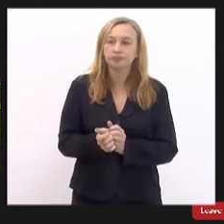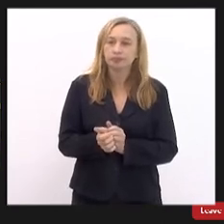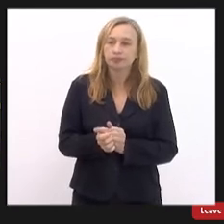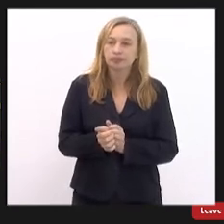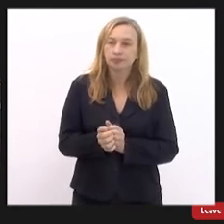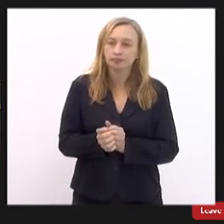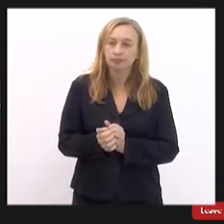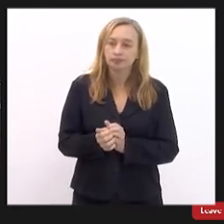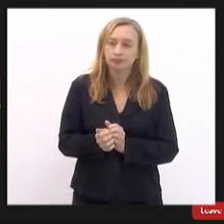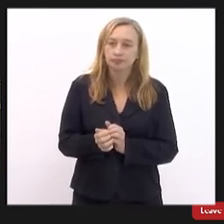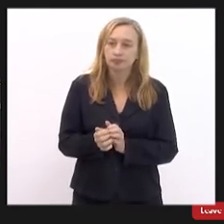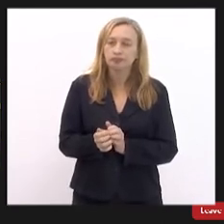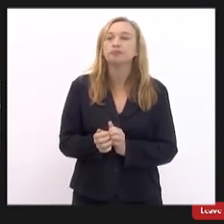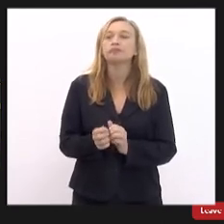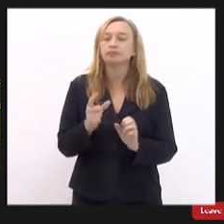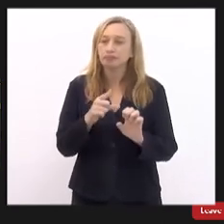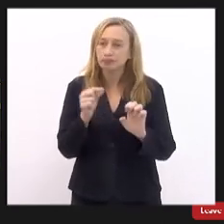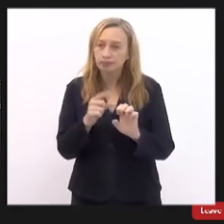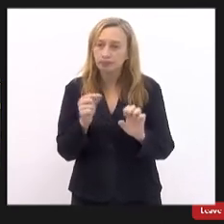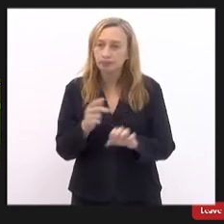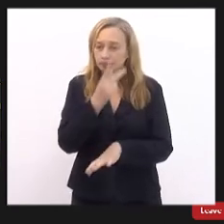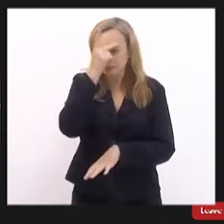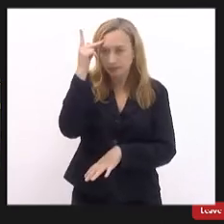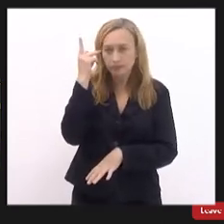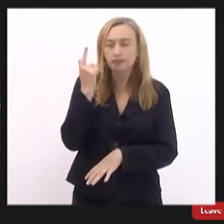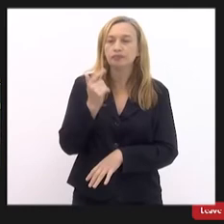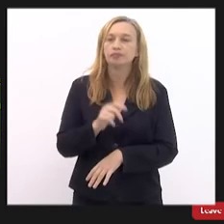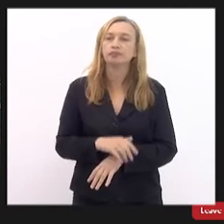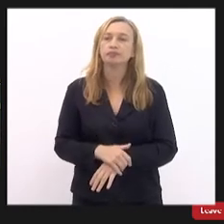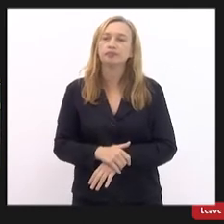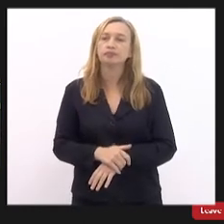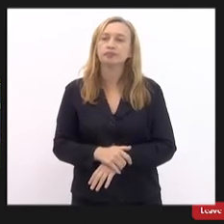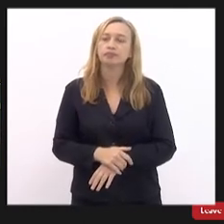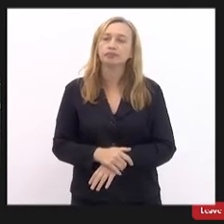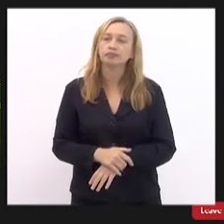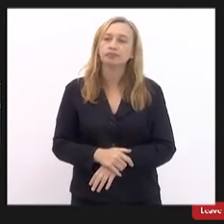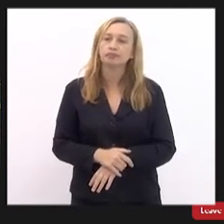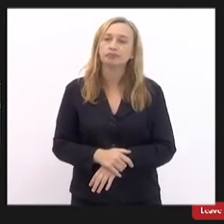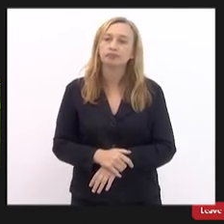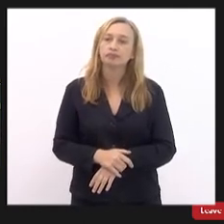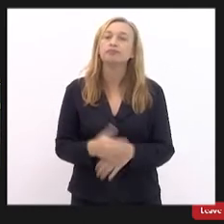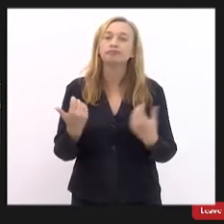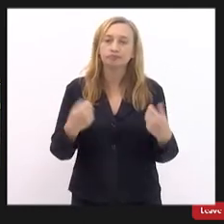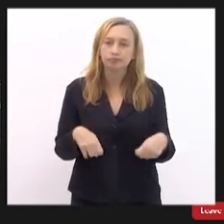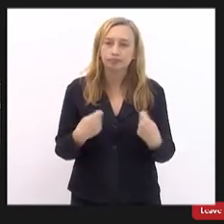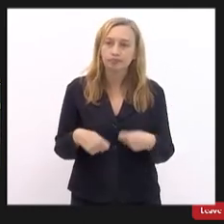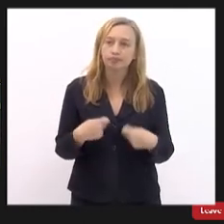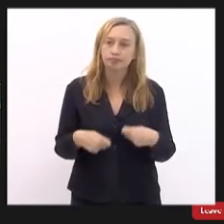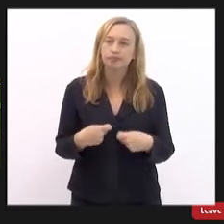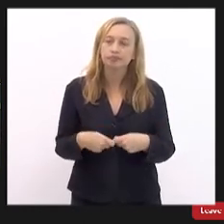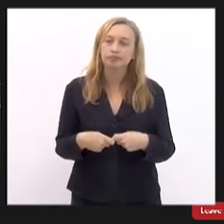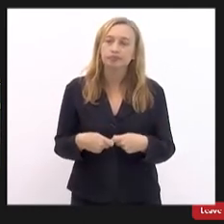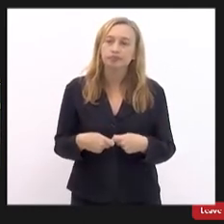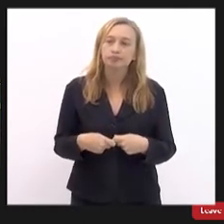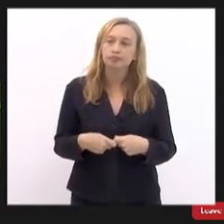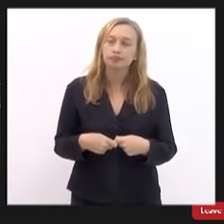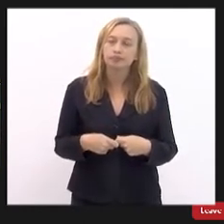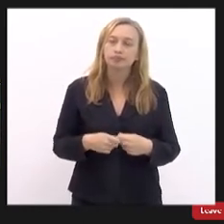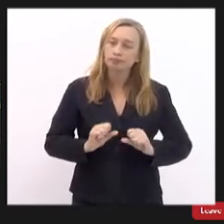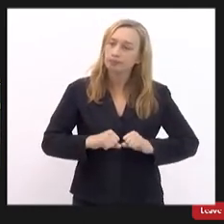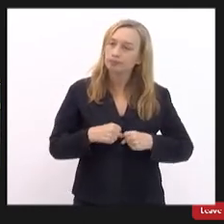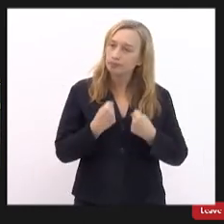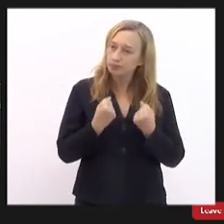os nossos empreendimentos, as pessoas dos nossos empreendimentos que estão precisando desse reforço